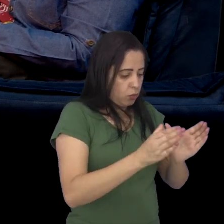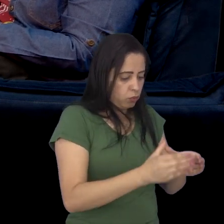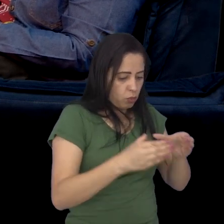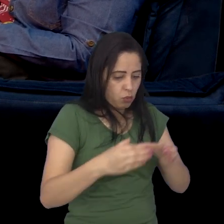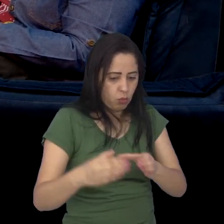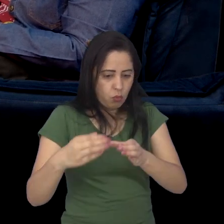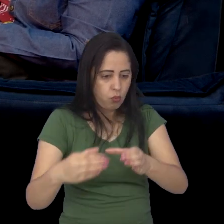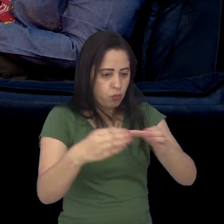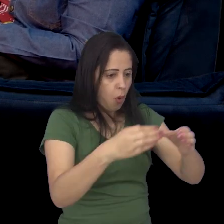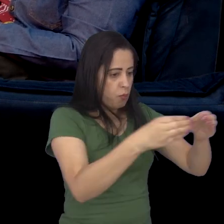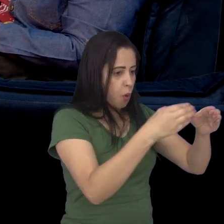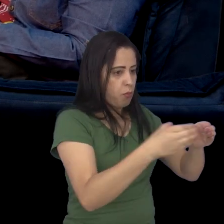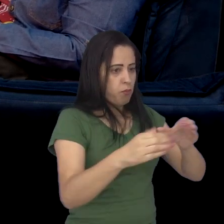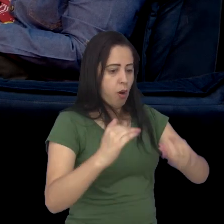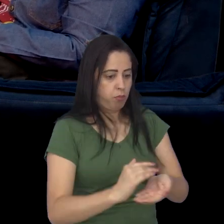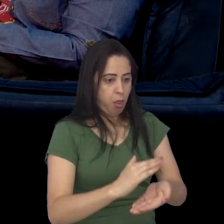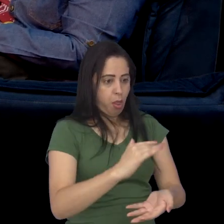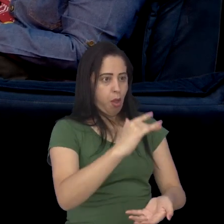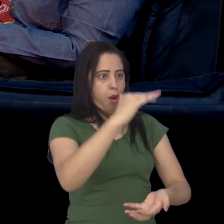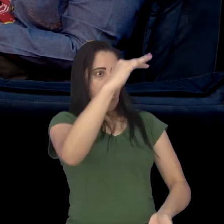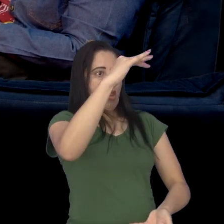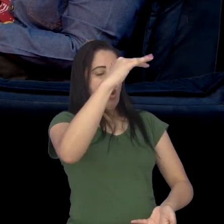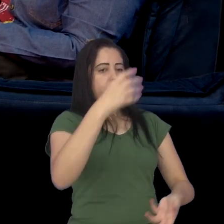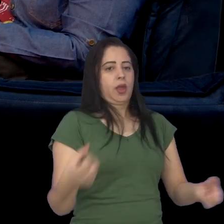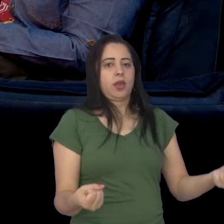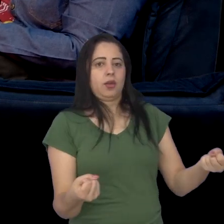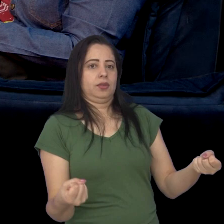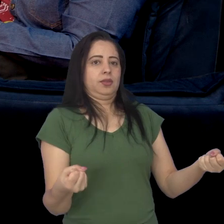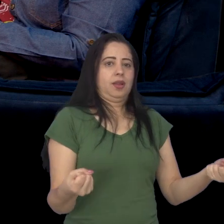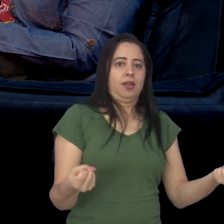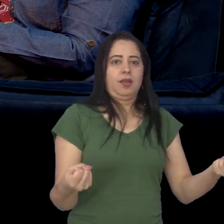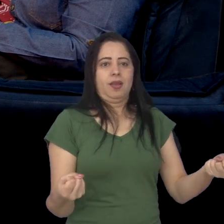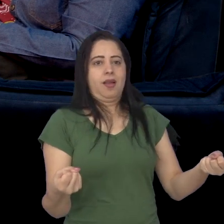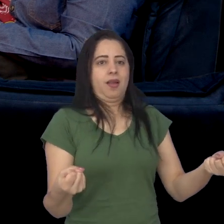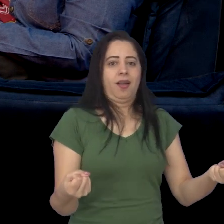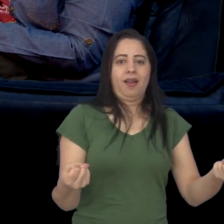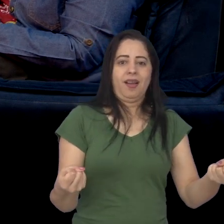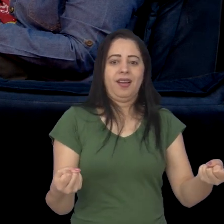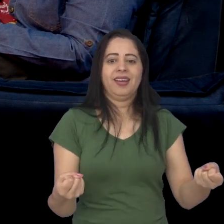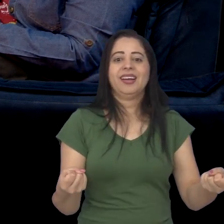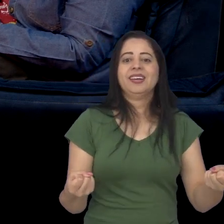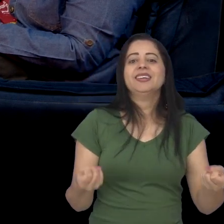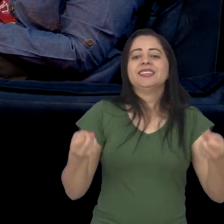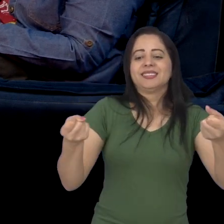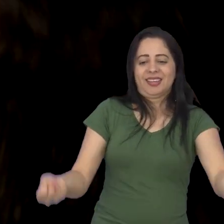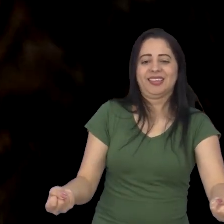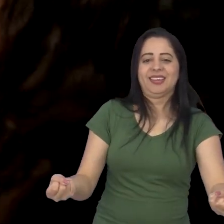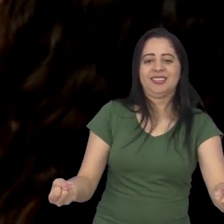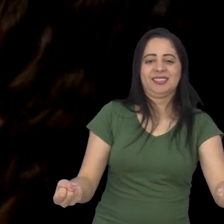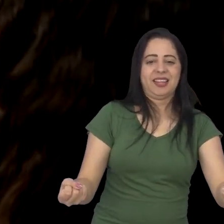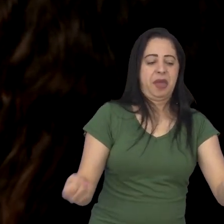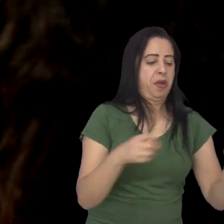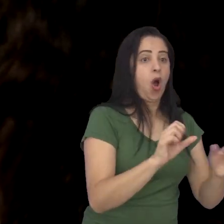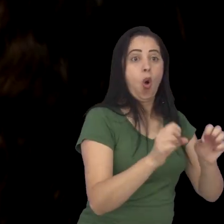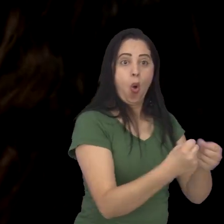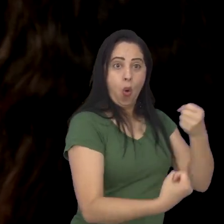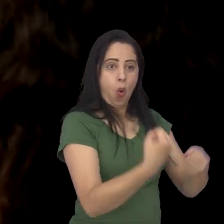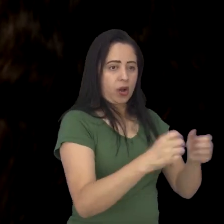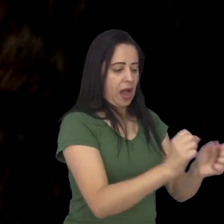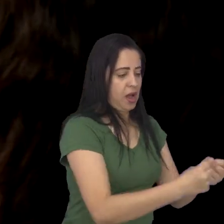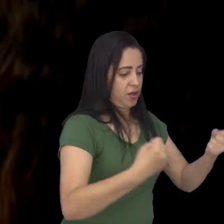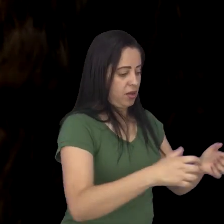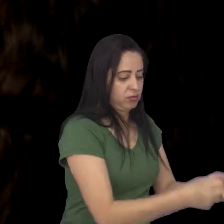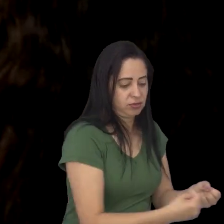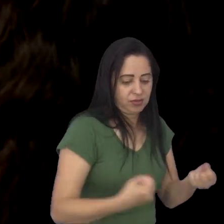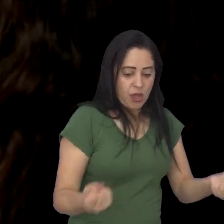os pães de cachorro-quente da padaria. Nossa. E fui lá pro trailer do Cadu. Toda feliz. Cheguei no trailer do Cadu, já abri a porta do carro, já peguei umas 2